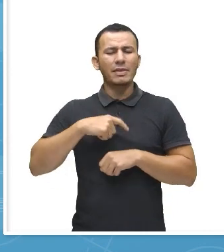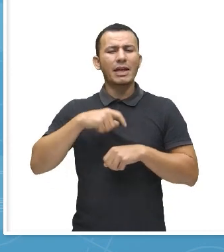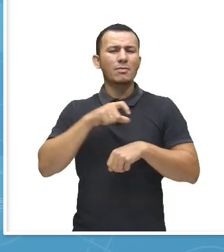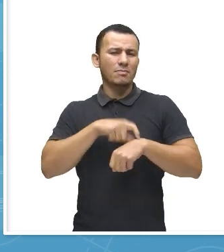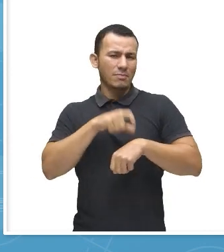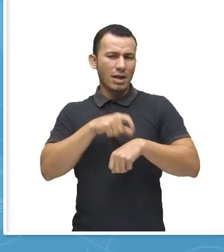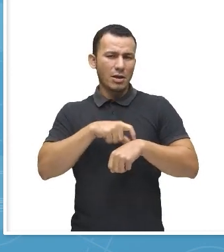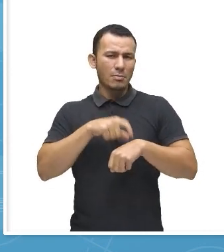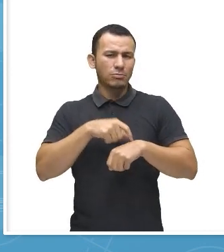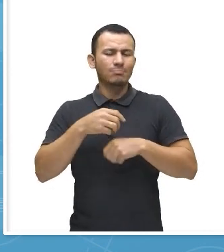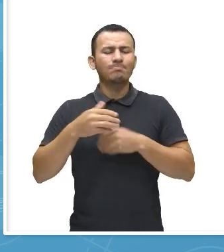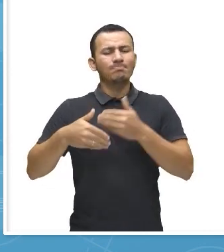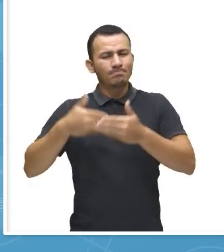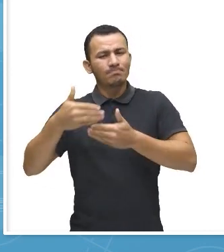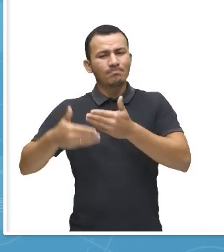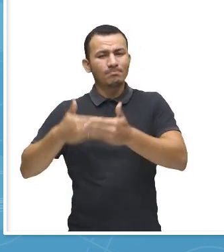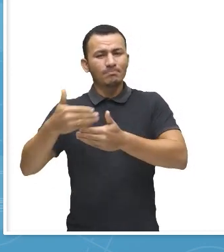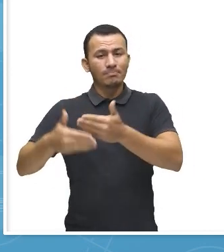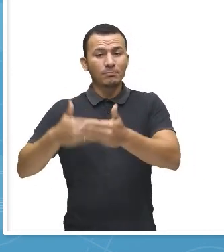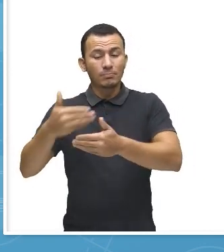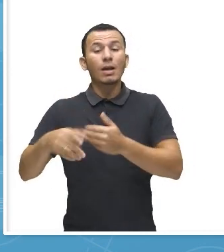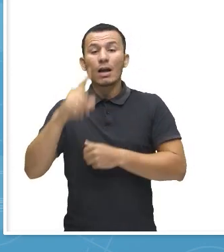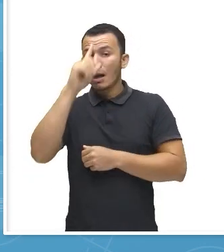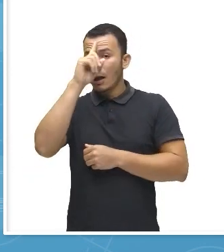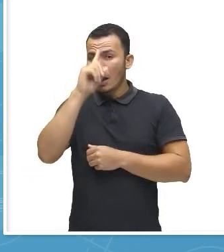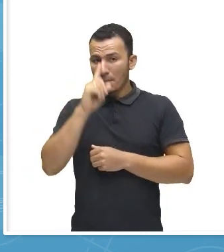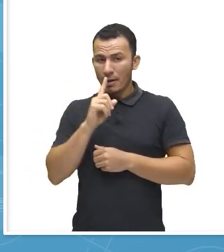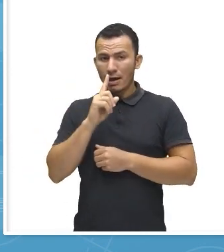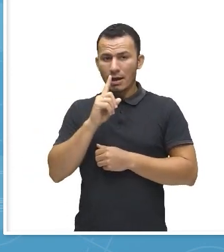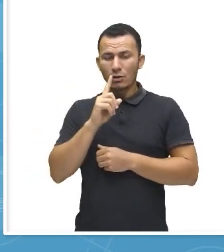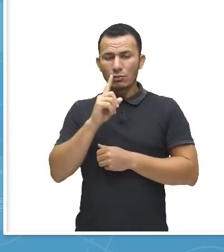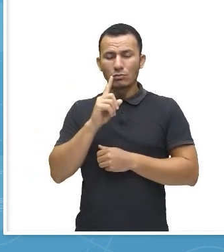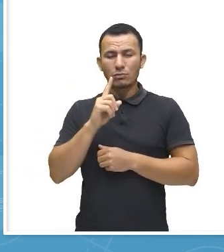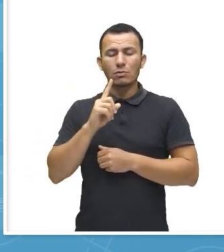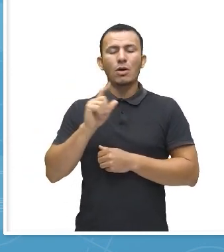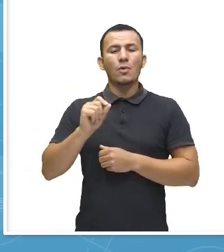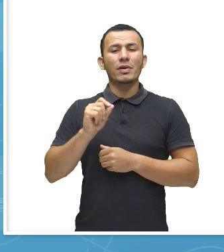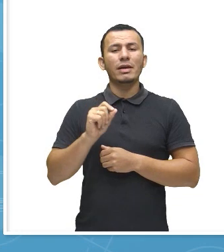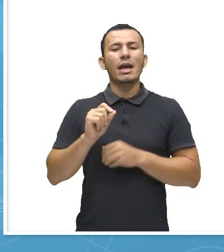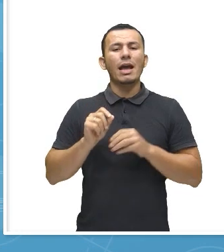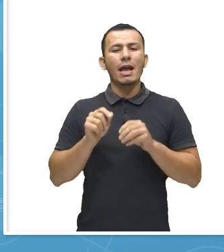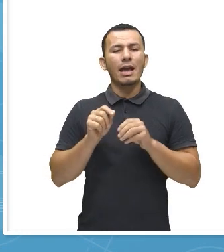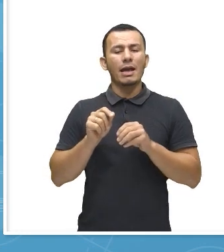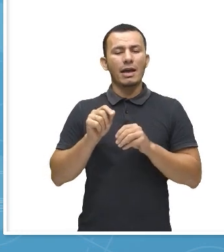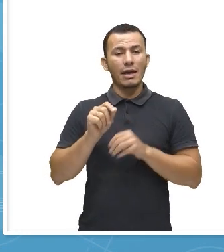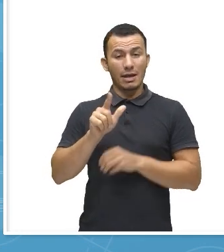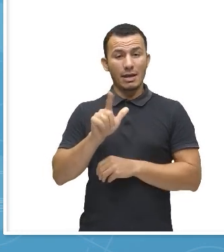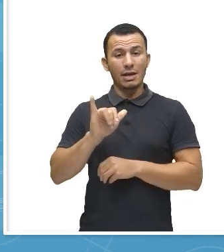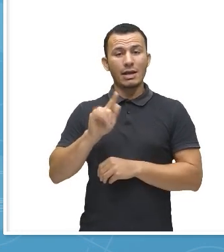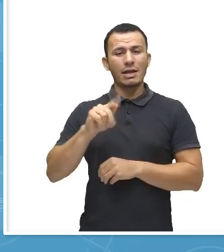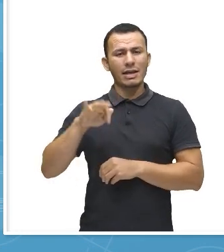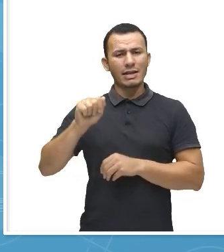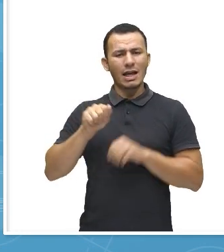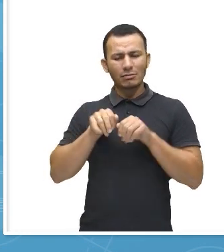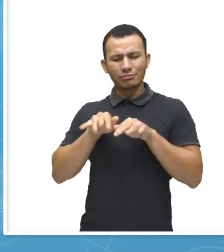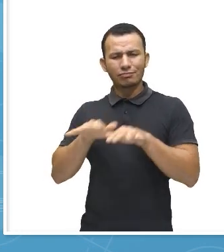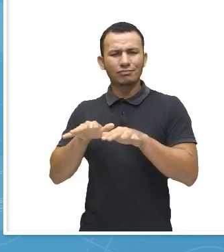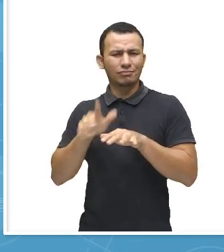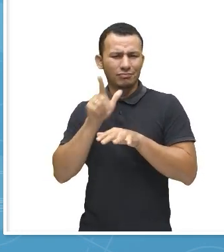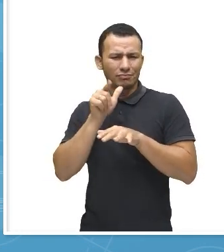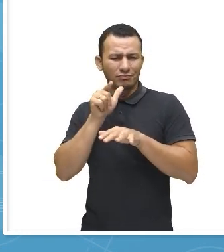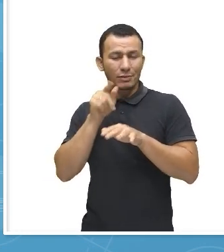tempo, e aí você pode observar essa parte em amarelo, né? É a parte líquida do plasma. E esses elementos